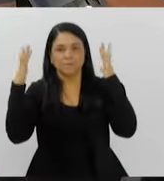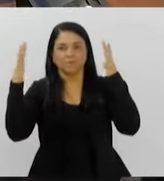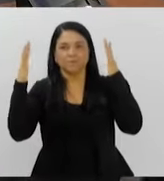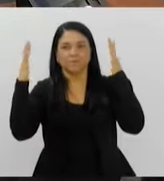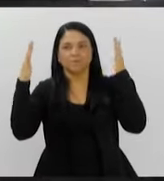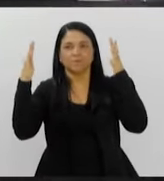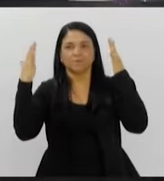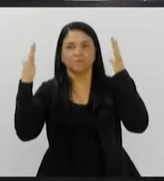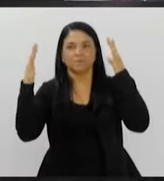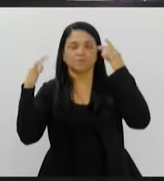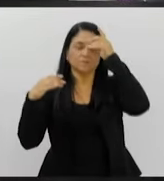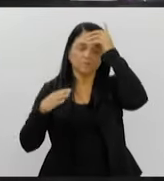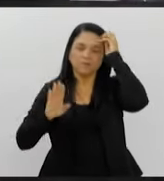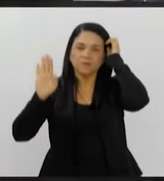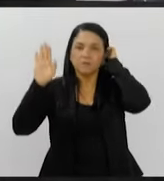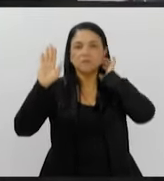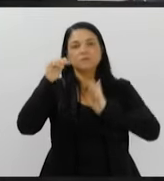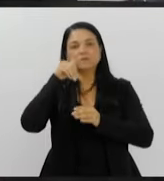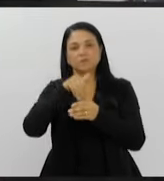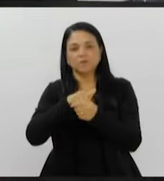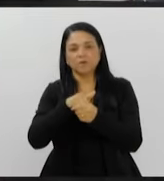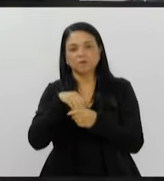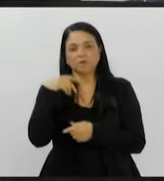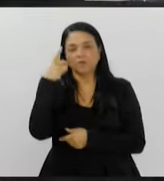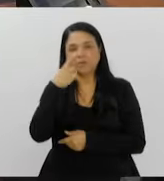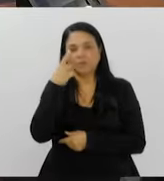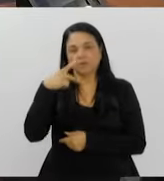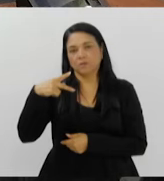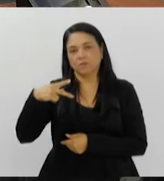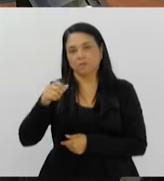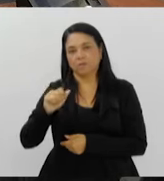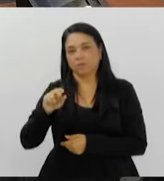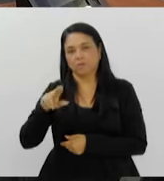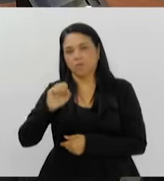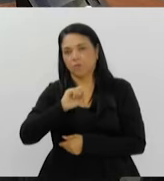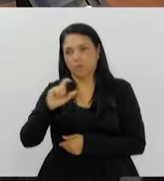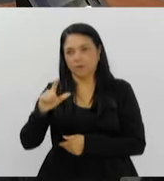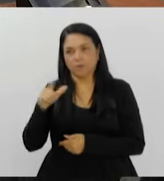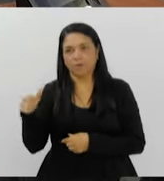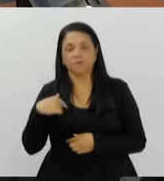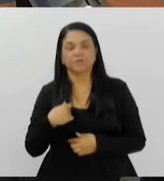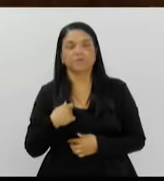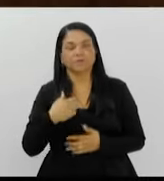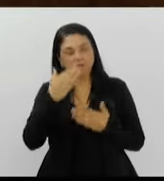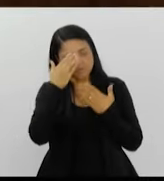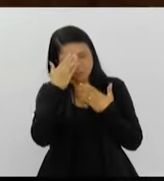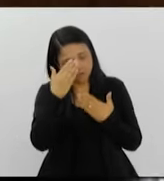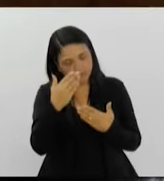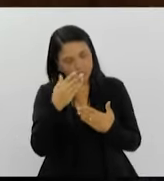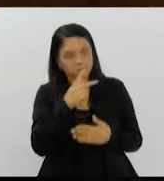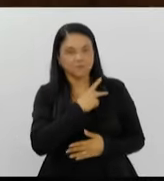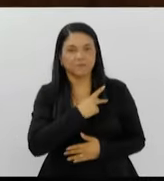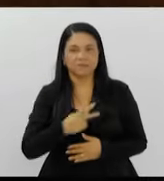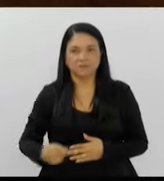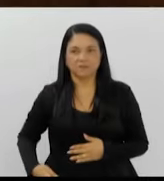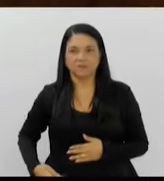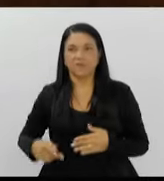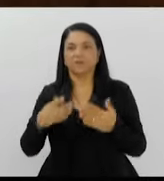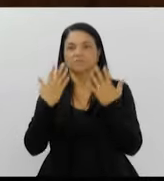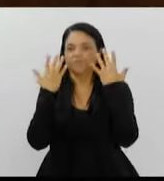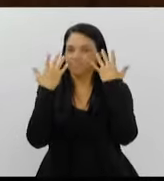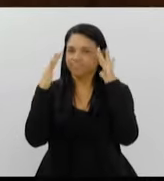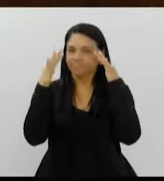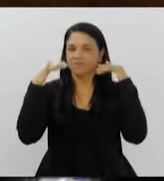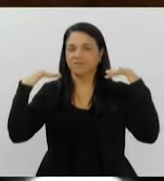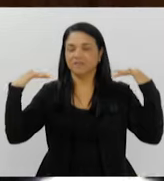para declaração de voto Deputado PB Obrigado Presidente quero aqui saudar a Galeria